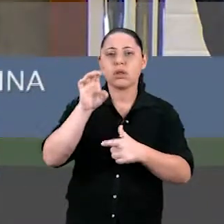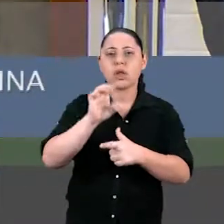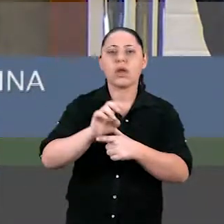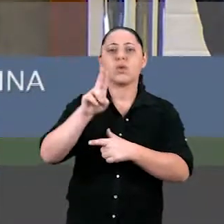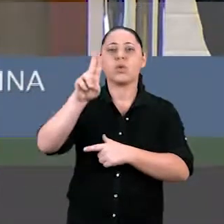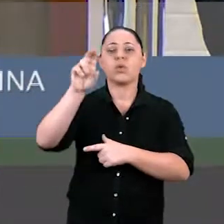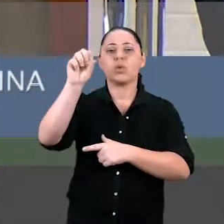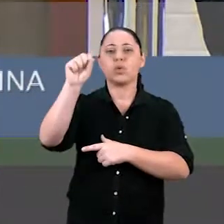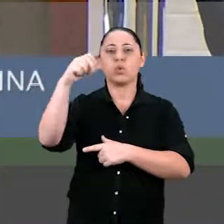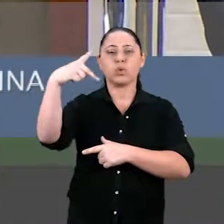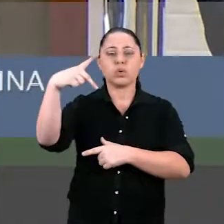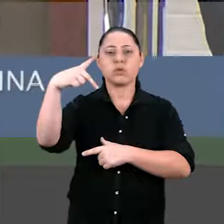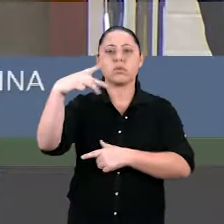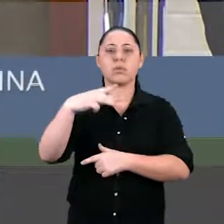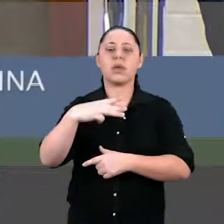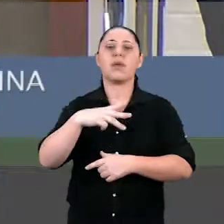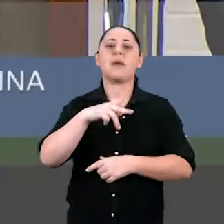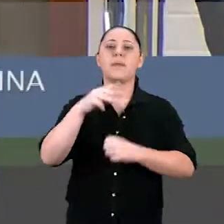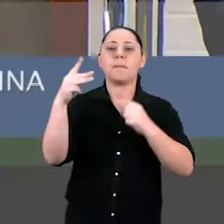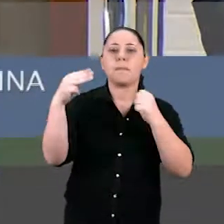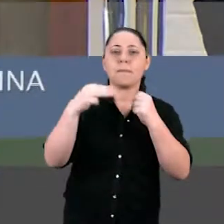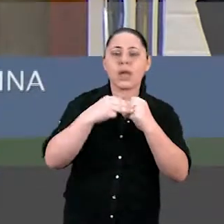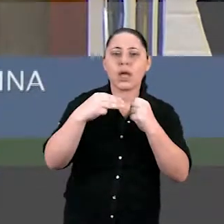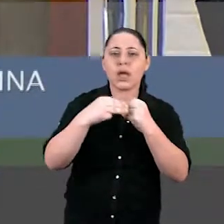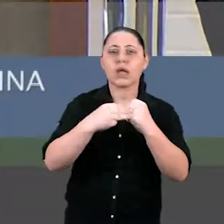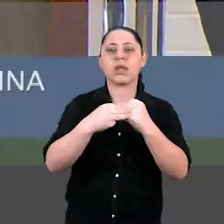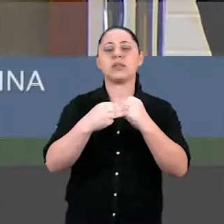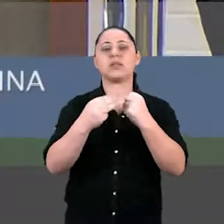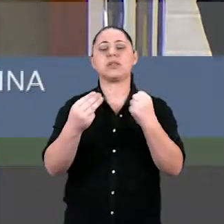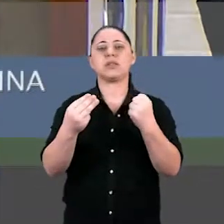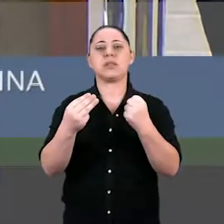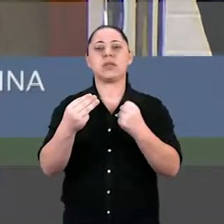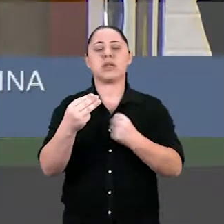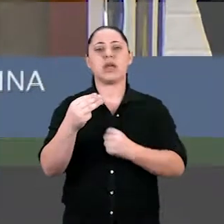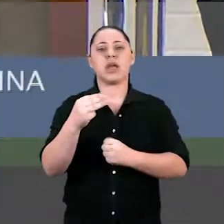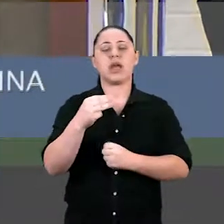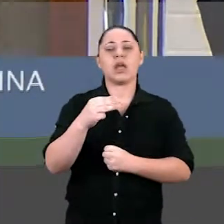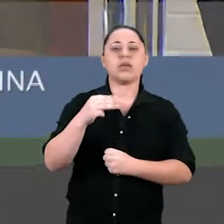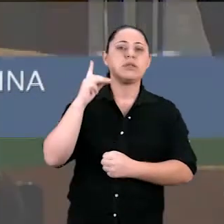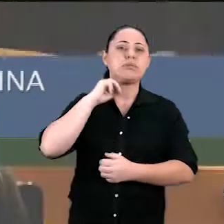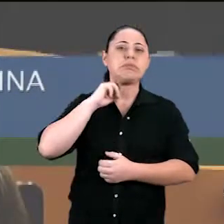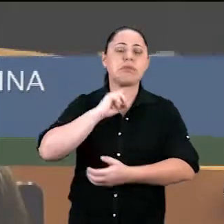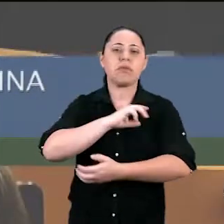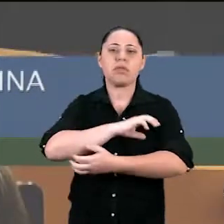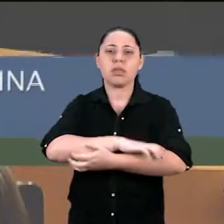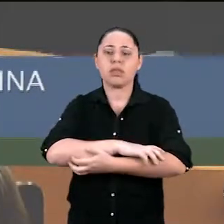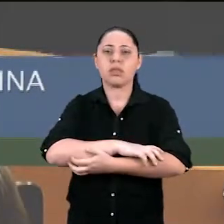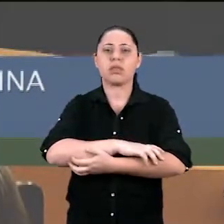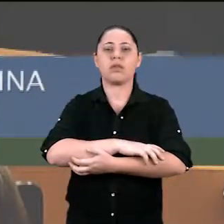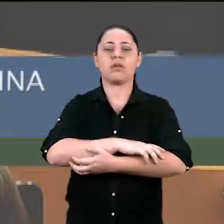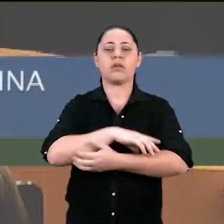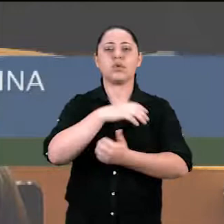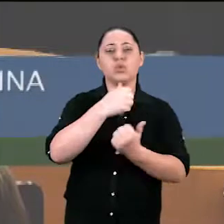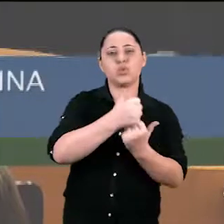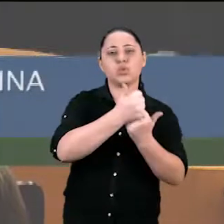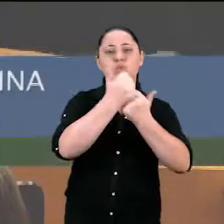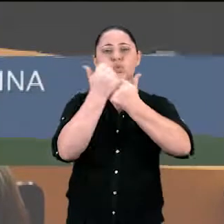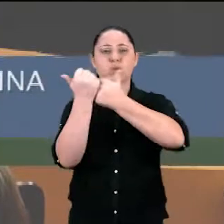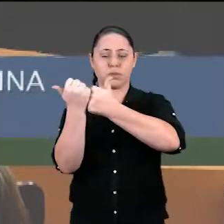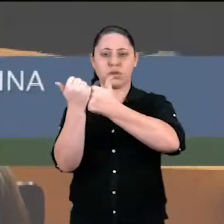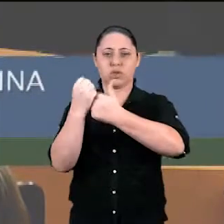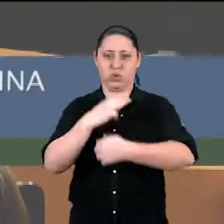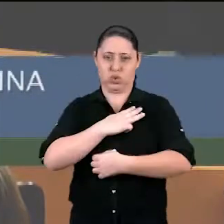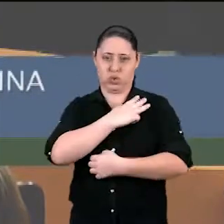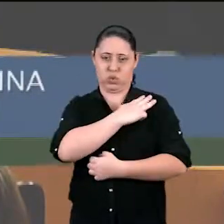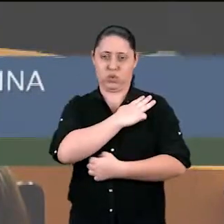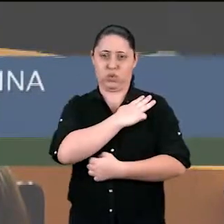USP, mestre em Direito do Estado e Teoria do Direito pela Universidade Federal do Rio Grande do Sul, ministro substituto do